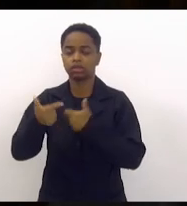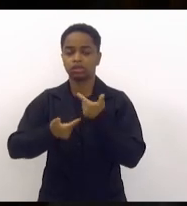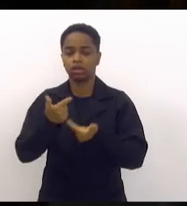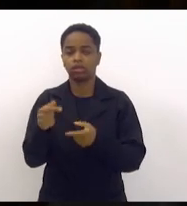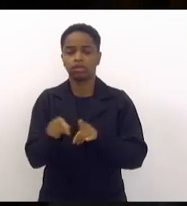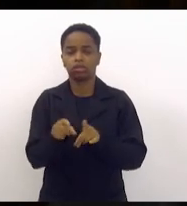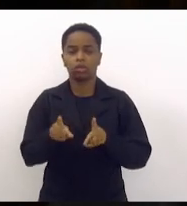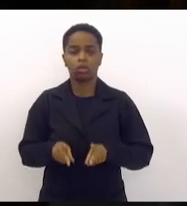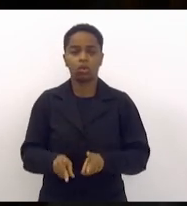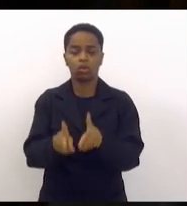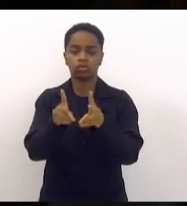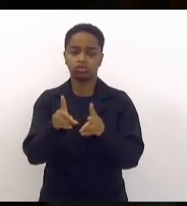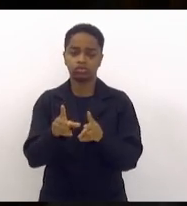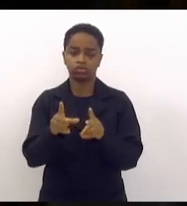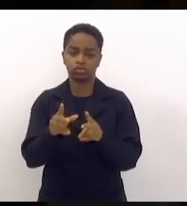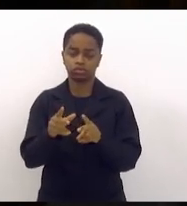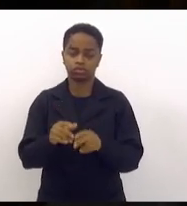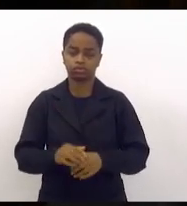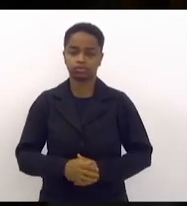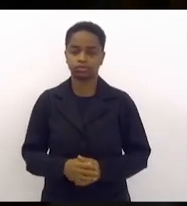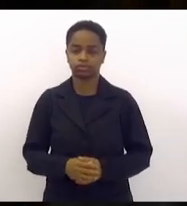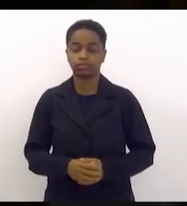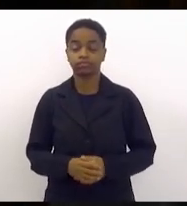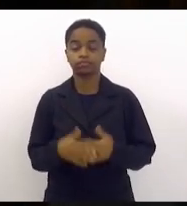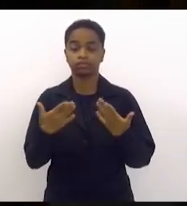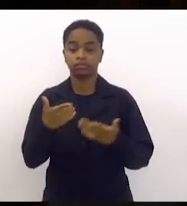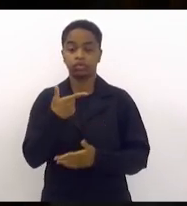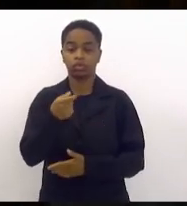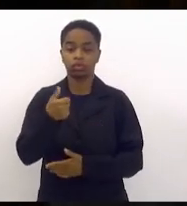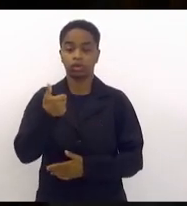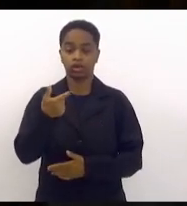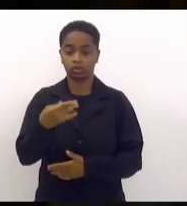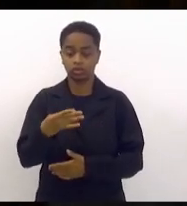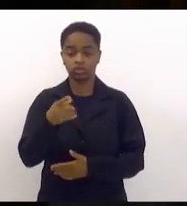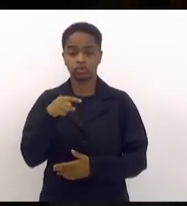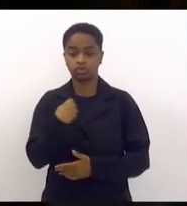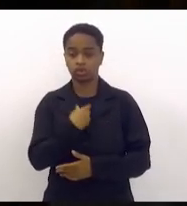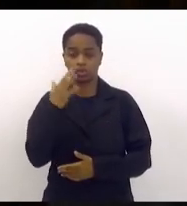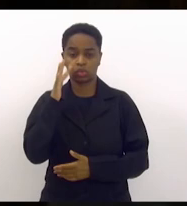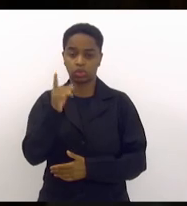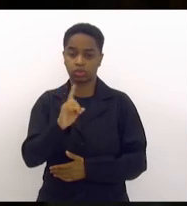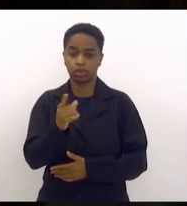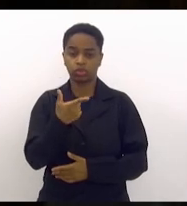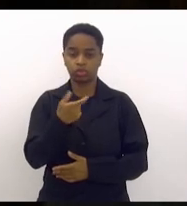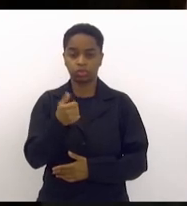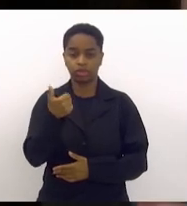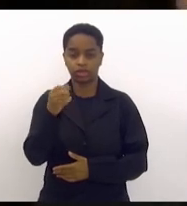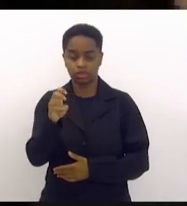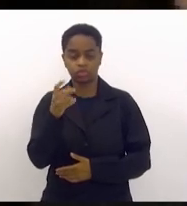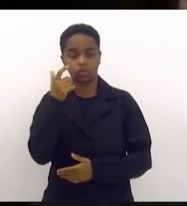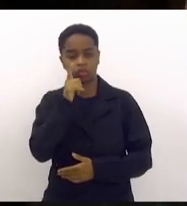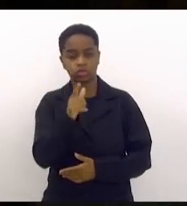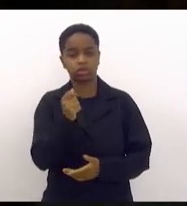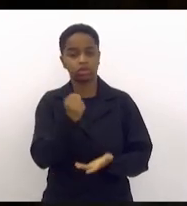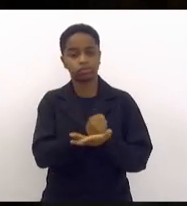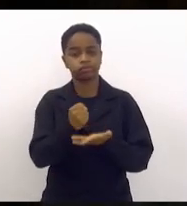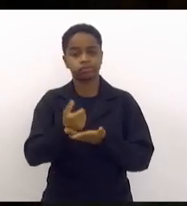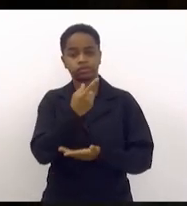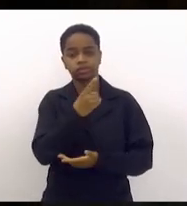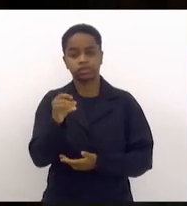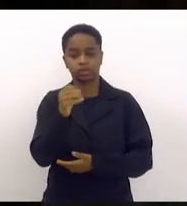mantendo isso e quando nós em 2014 nós imaginávamos que em 2015 chegaríamos aos 100.000 empregos